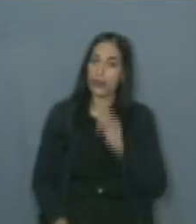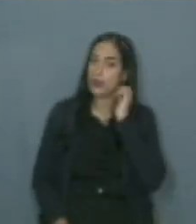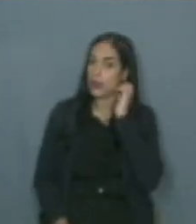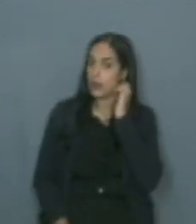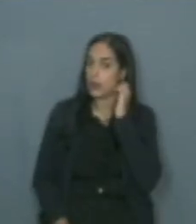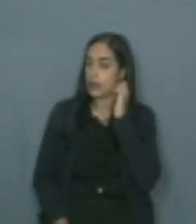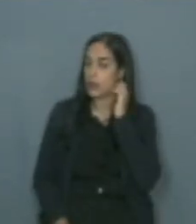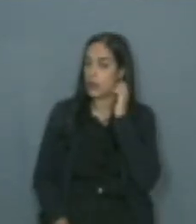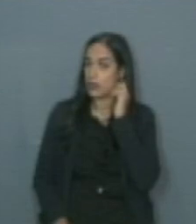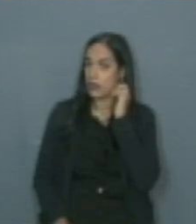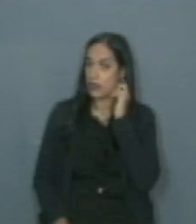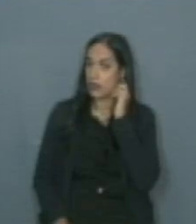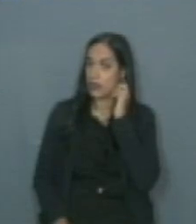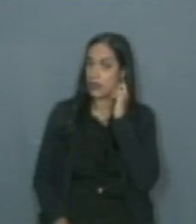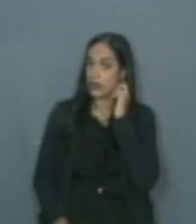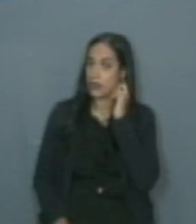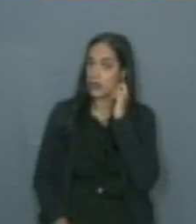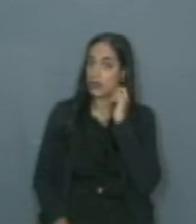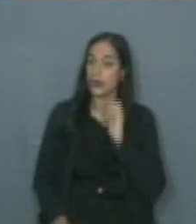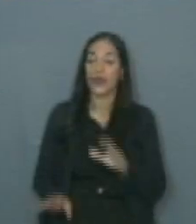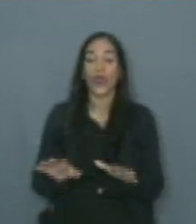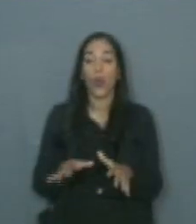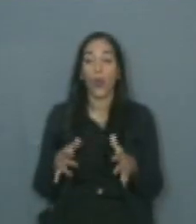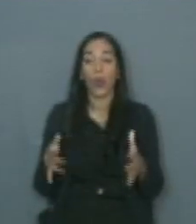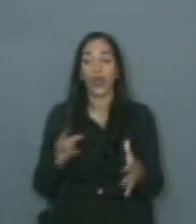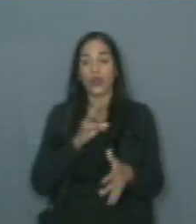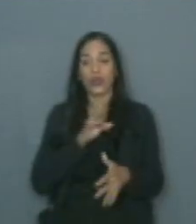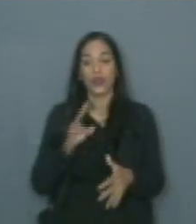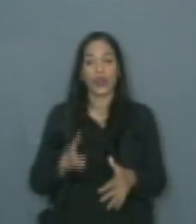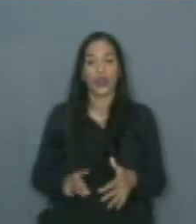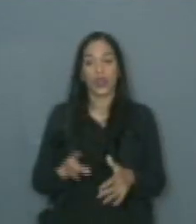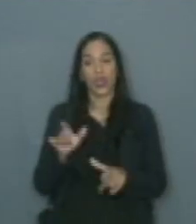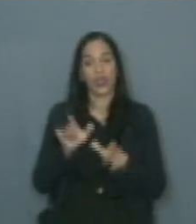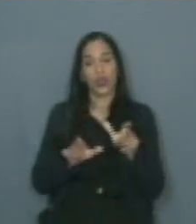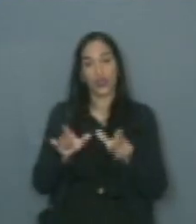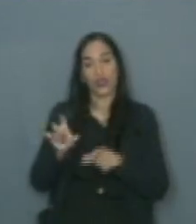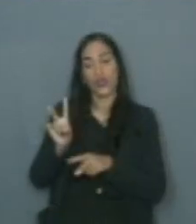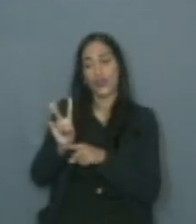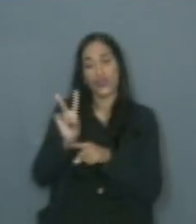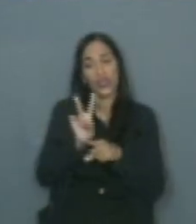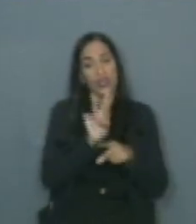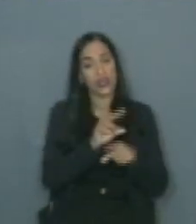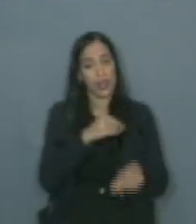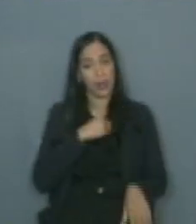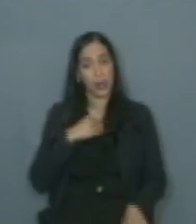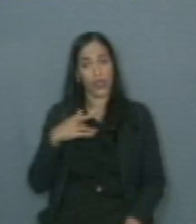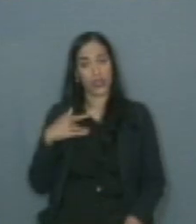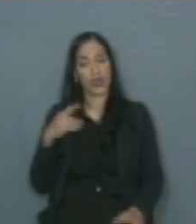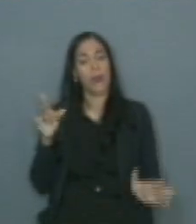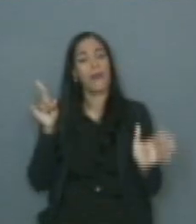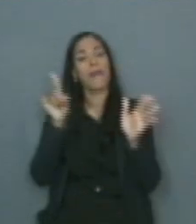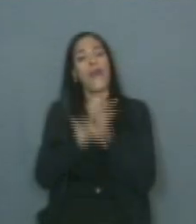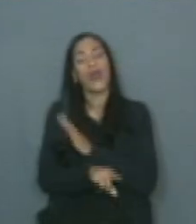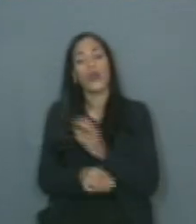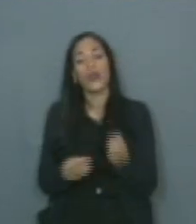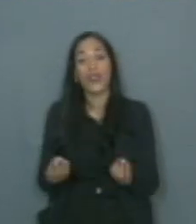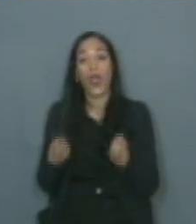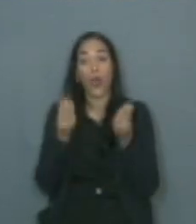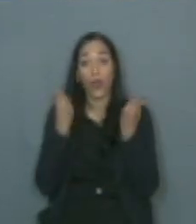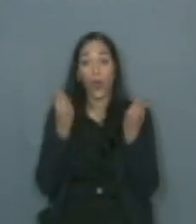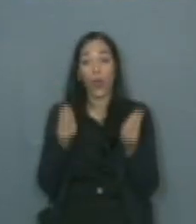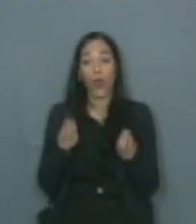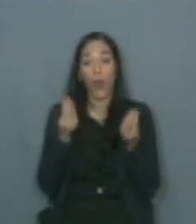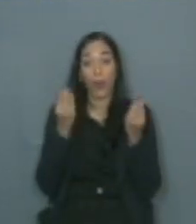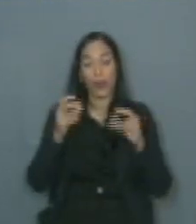Outra coisa, quando os vereadores vão fiscalizar policlínicas da prefeitura, eu pergunto aos demais, como está a situação